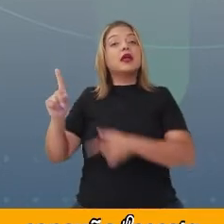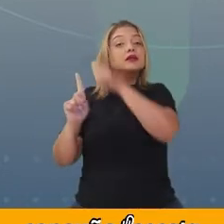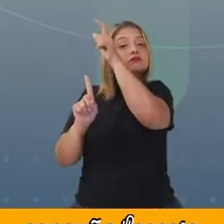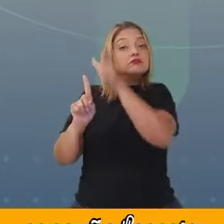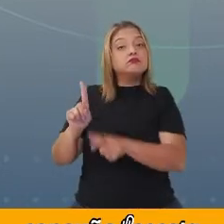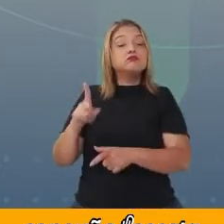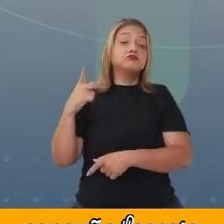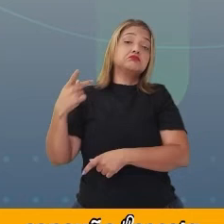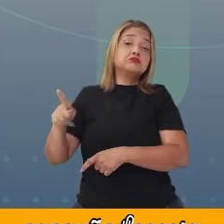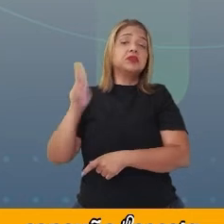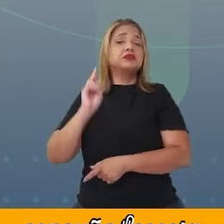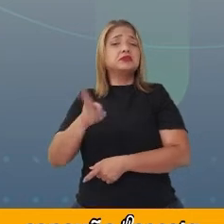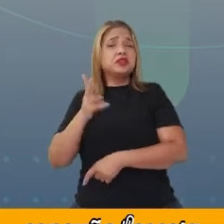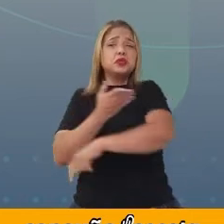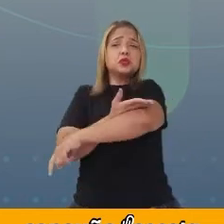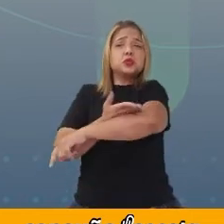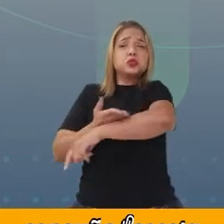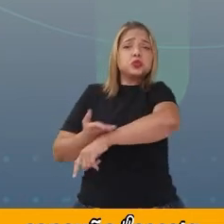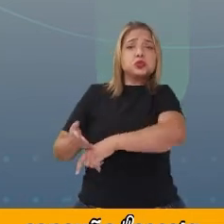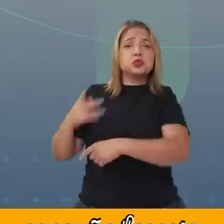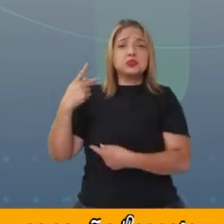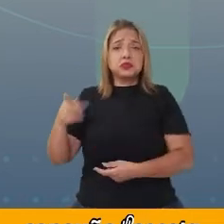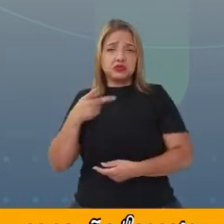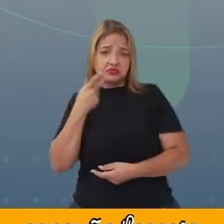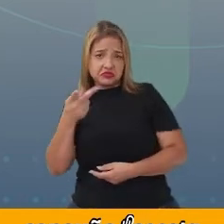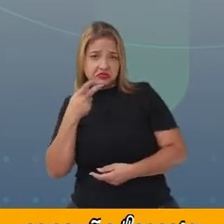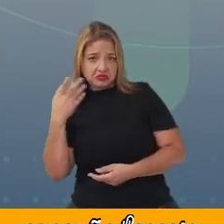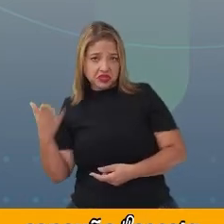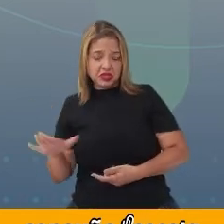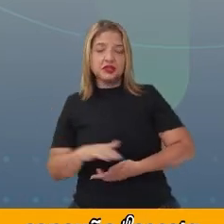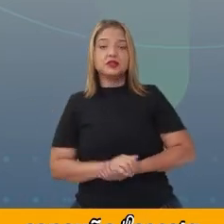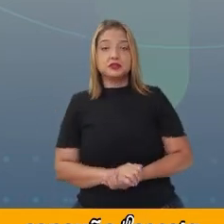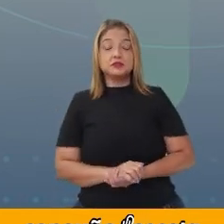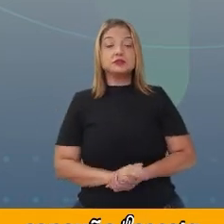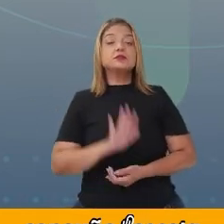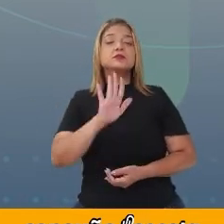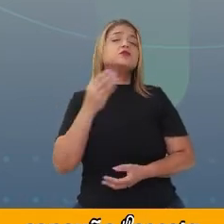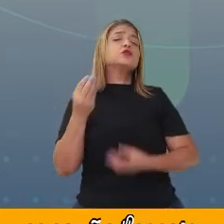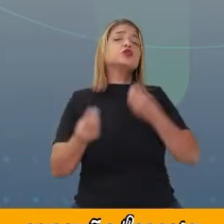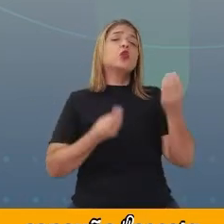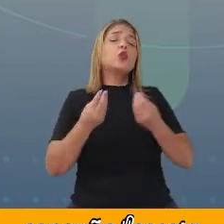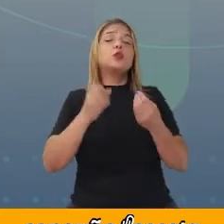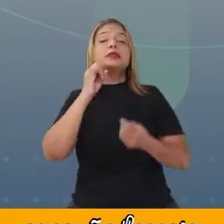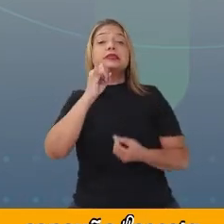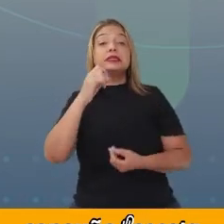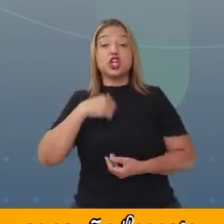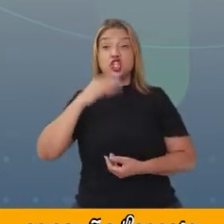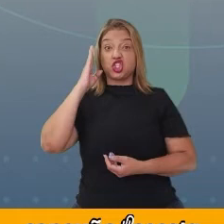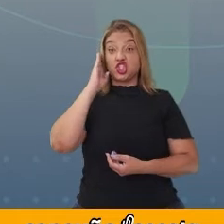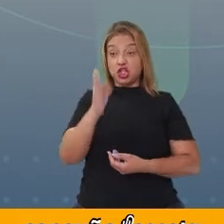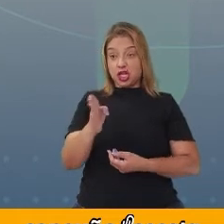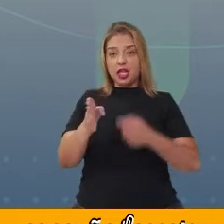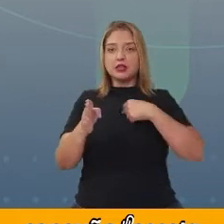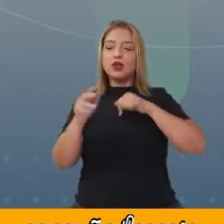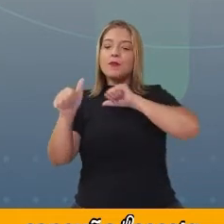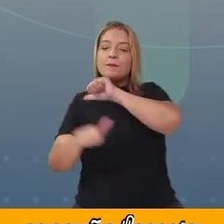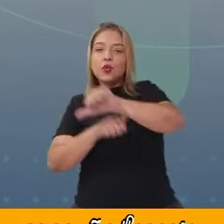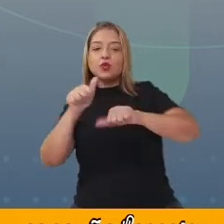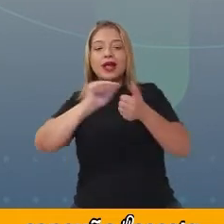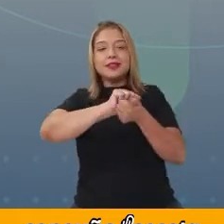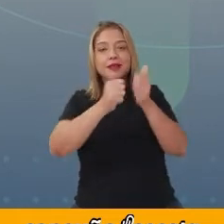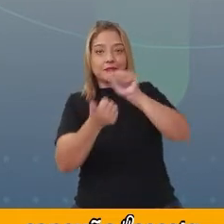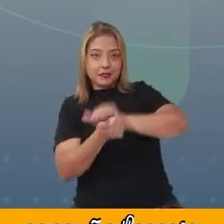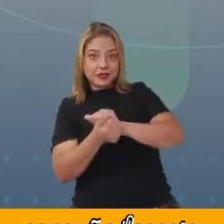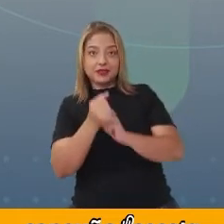Narciso costumava dizer. Como ficaria, então, essa fala no discurso direto? Ou seja, sendo as